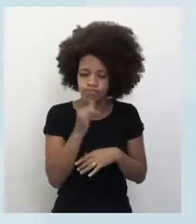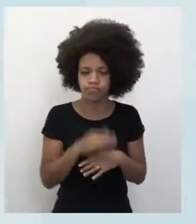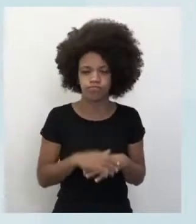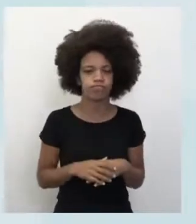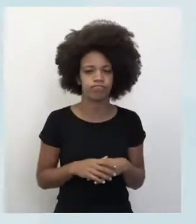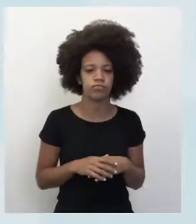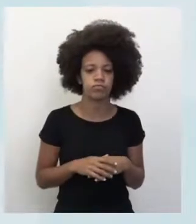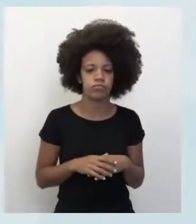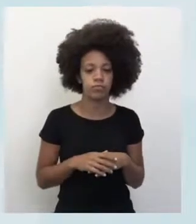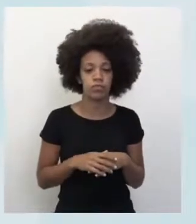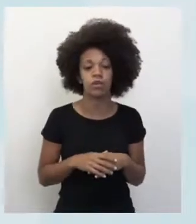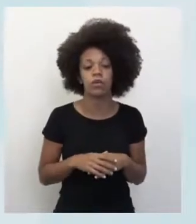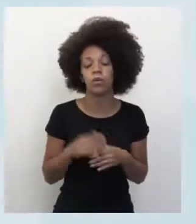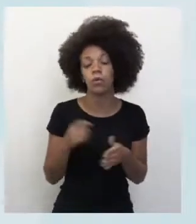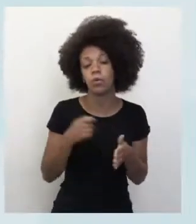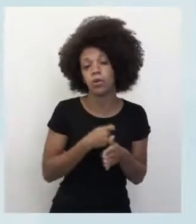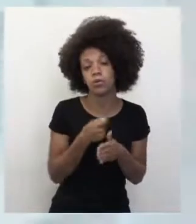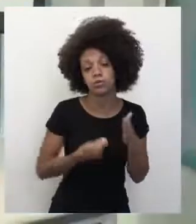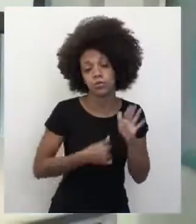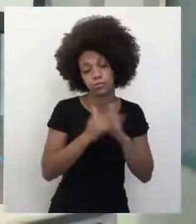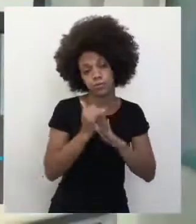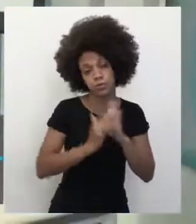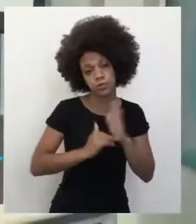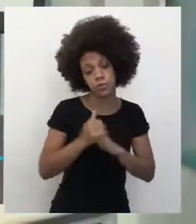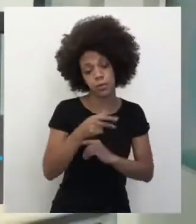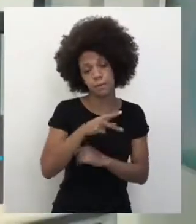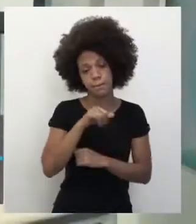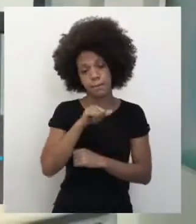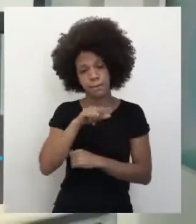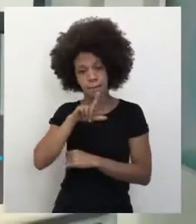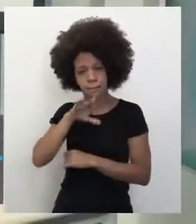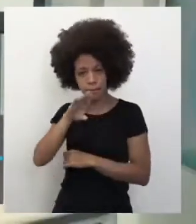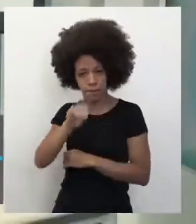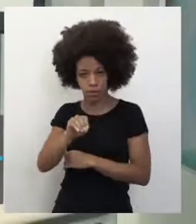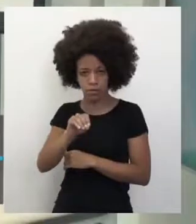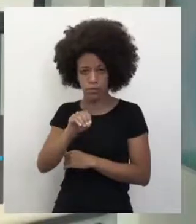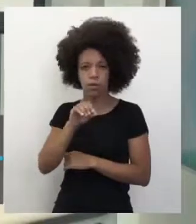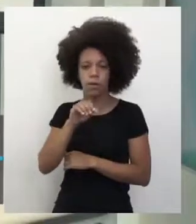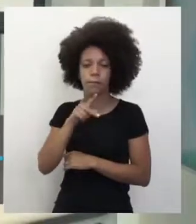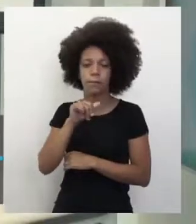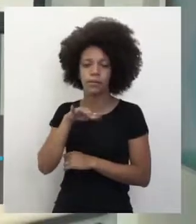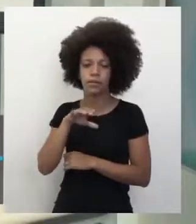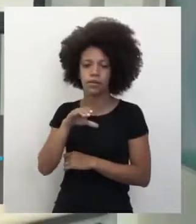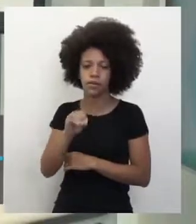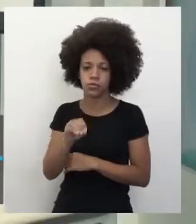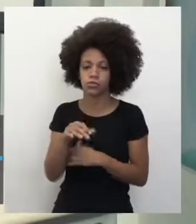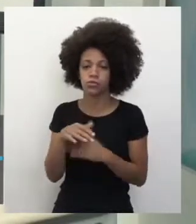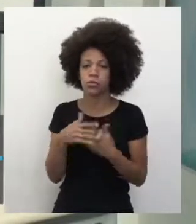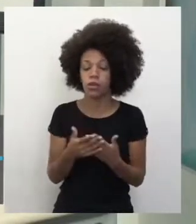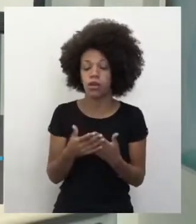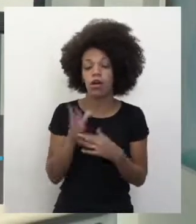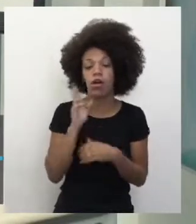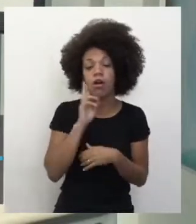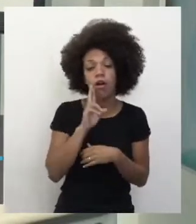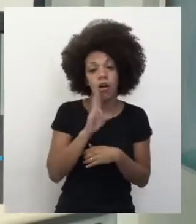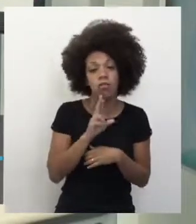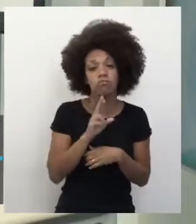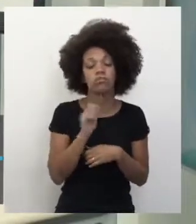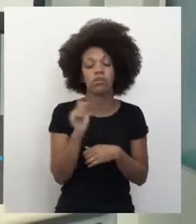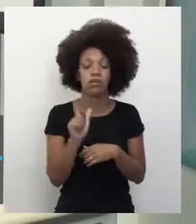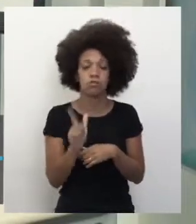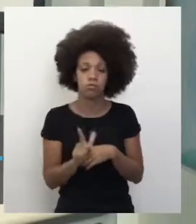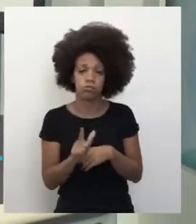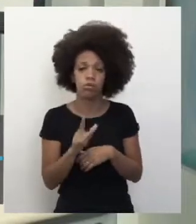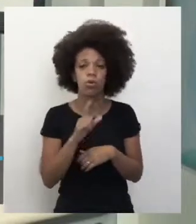o Pablo Picasso, ele teve a fase dele, que foi a fase rosa, a fase azul, a fase cubista. É o mesmo